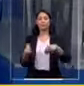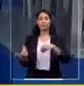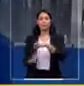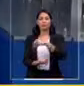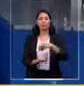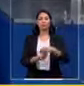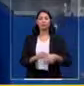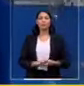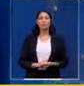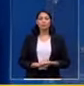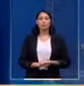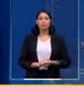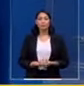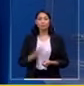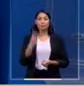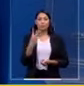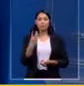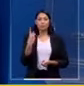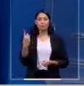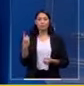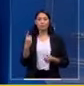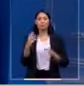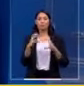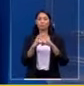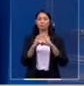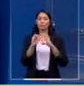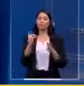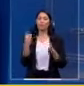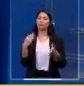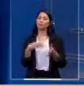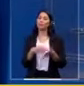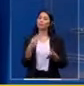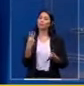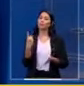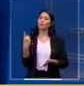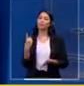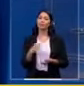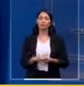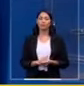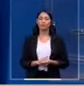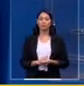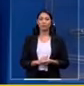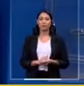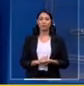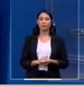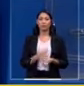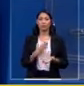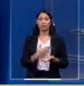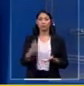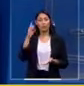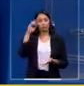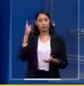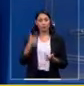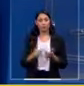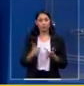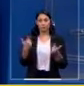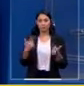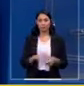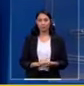carregado, embaralhando. 31 bolas numeradas de 01 a 31. Começou o sorteio do dia de